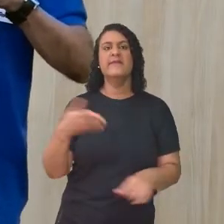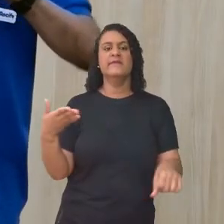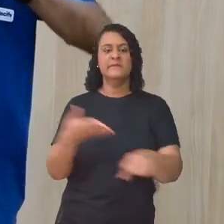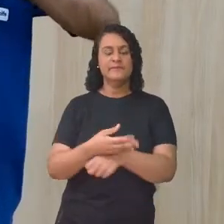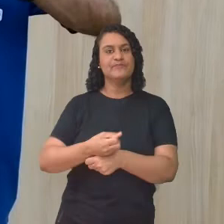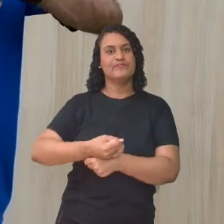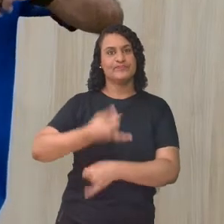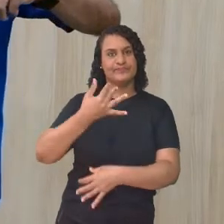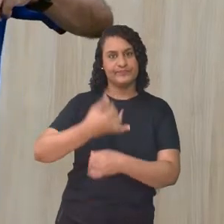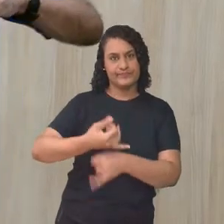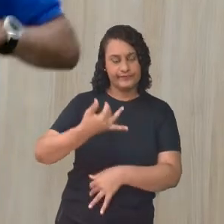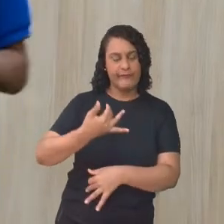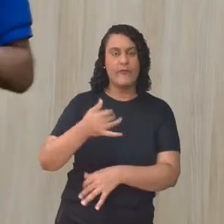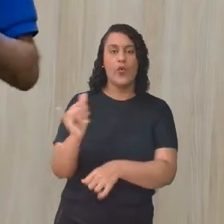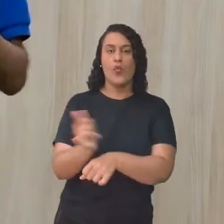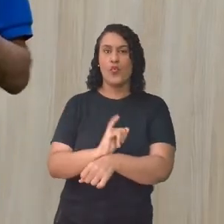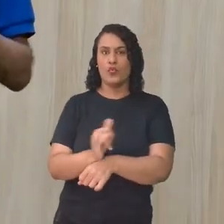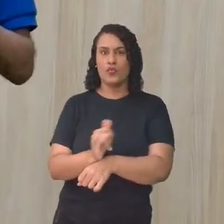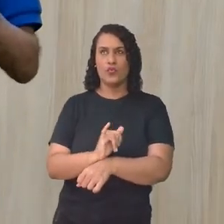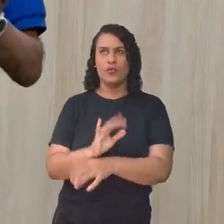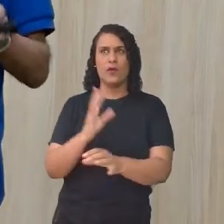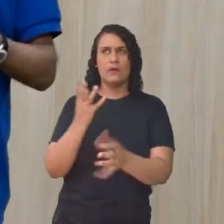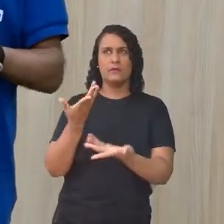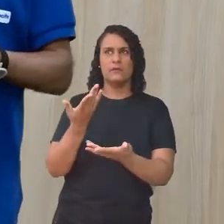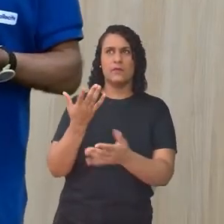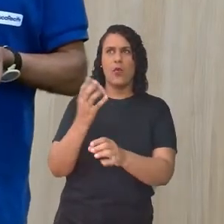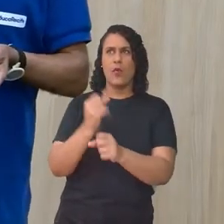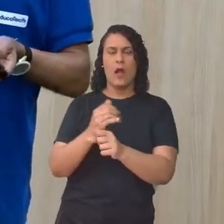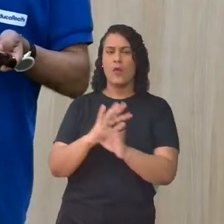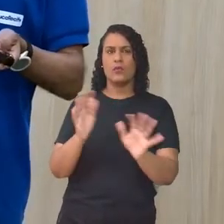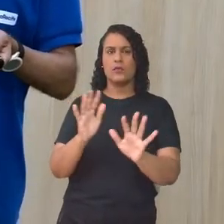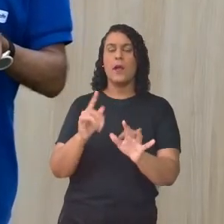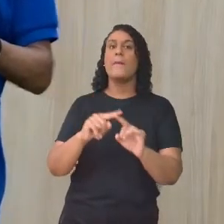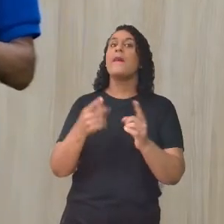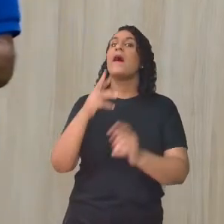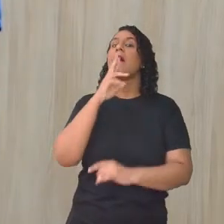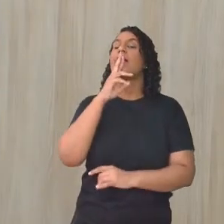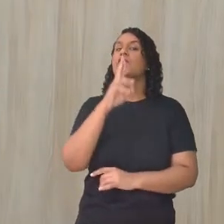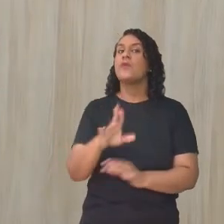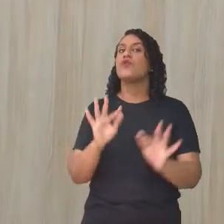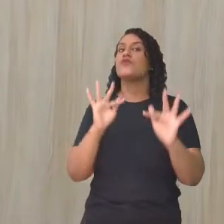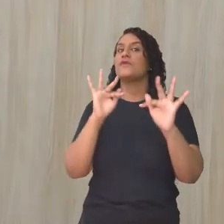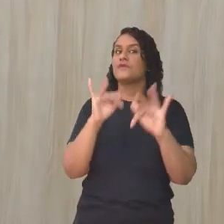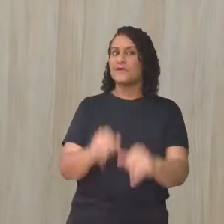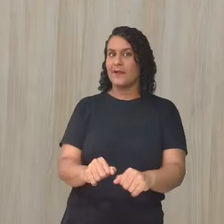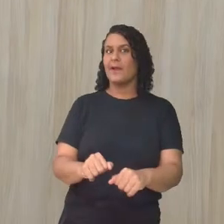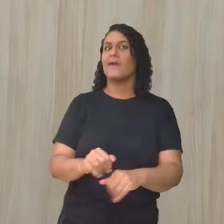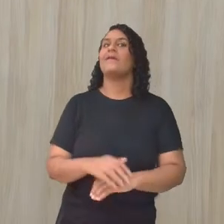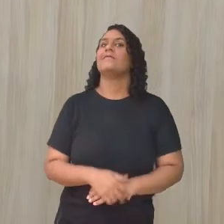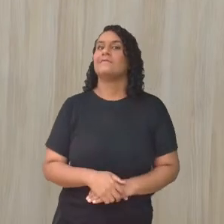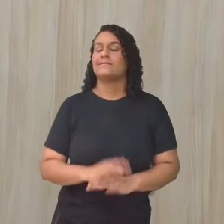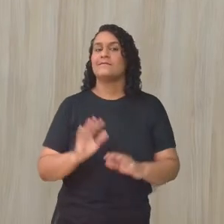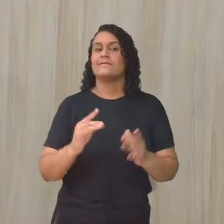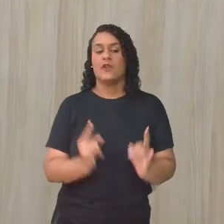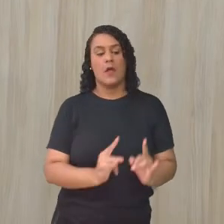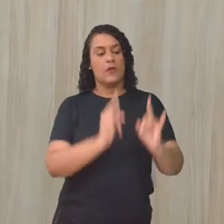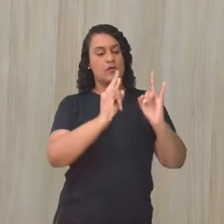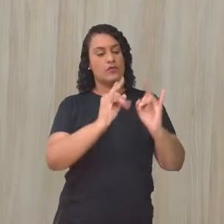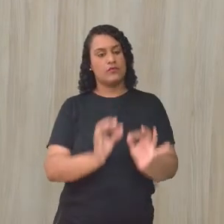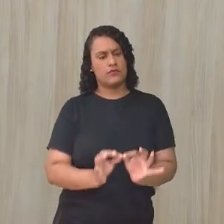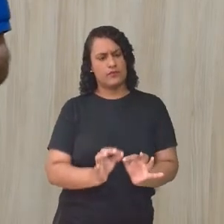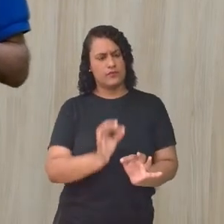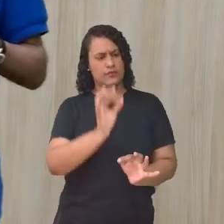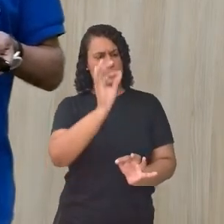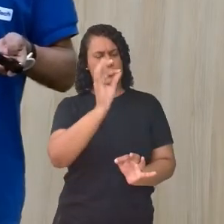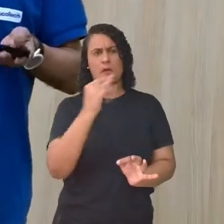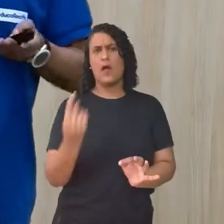YouTube aí o cálculo. Cálculo não, pelo menos o gabarito final. Qual seria a altura aí do prédio, se você está